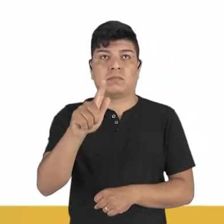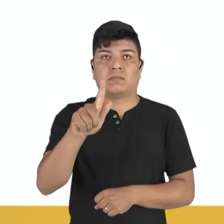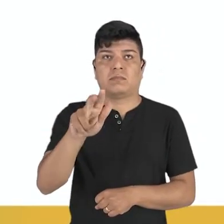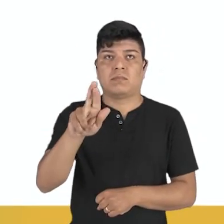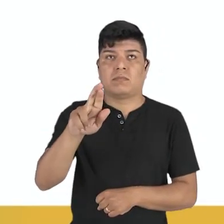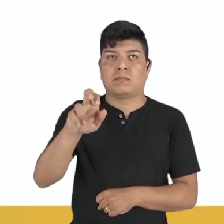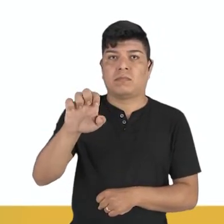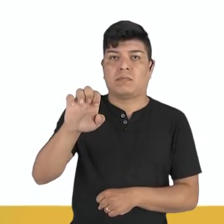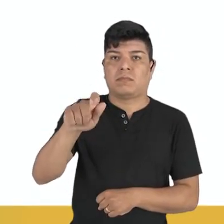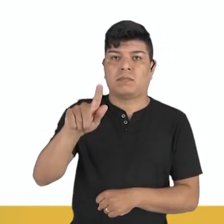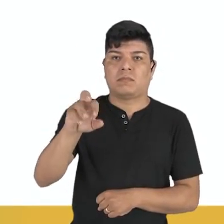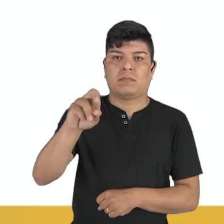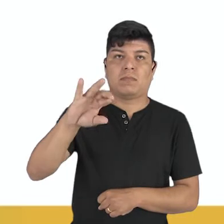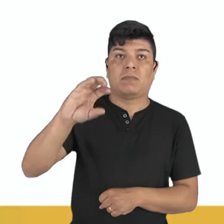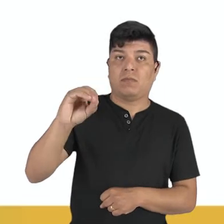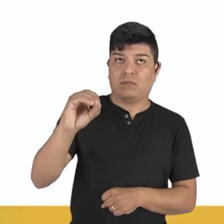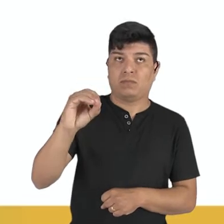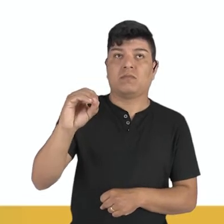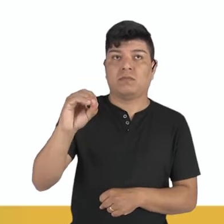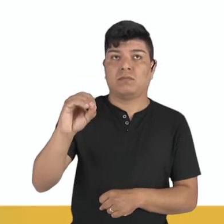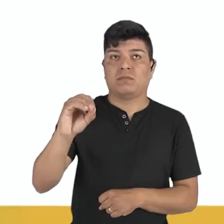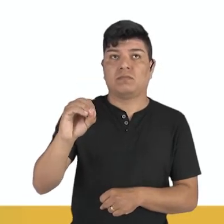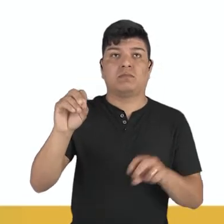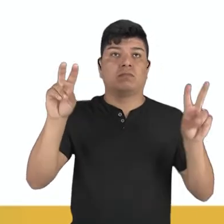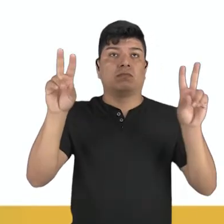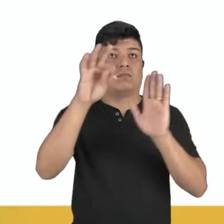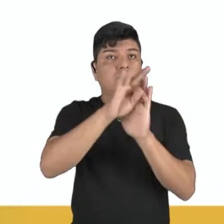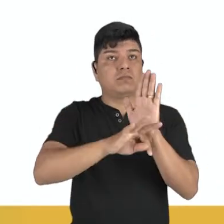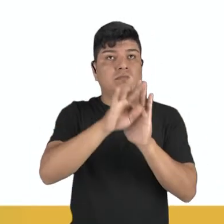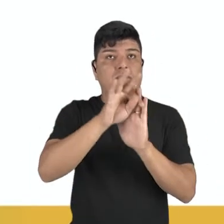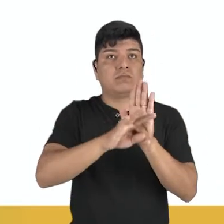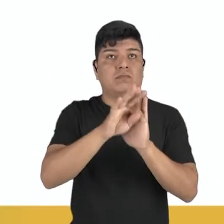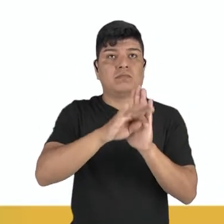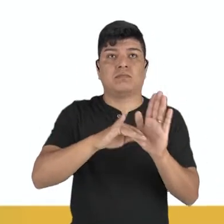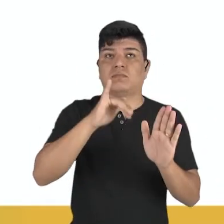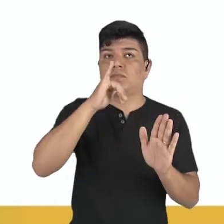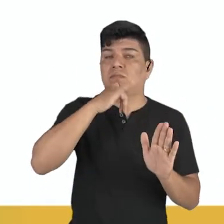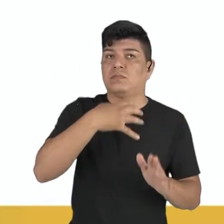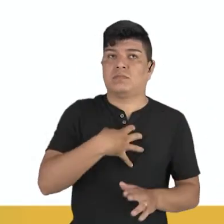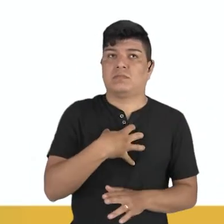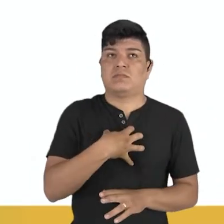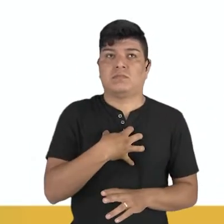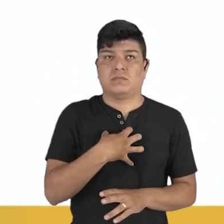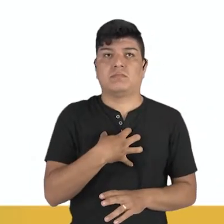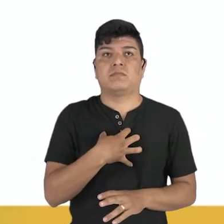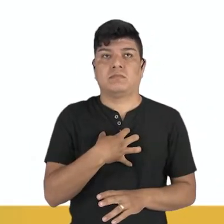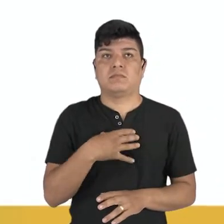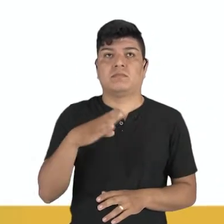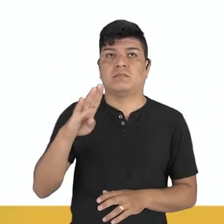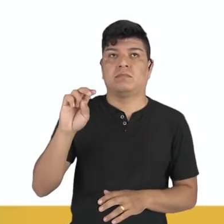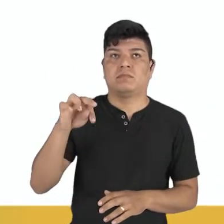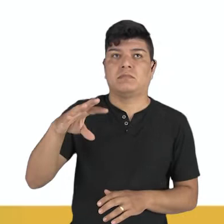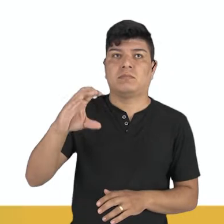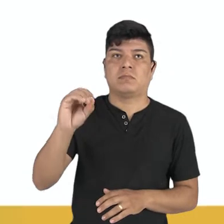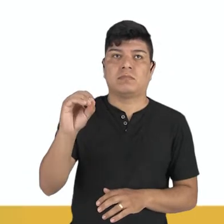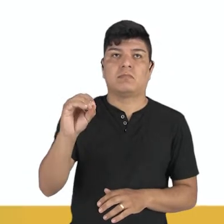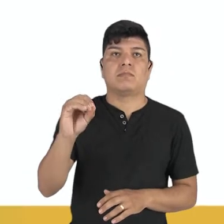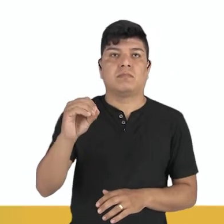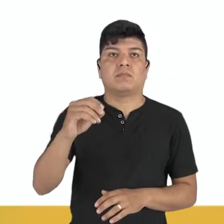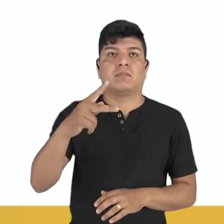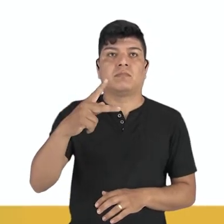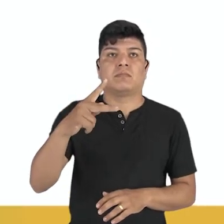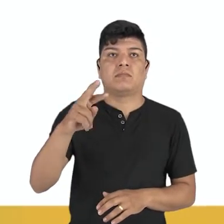contexto triste Bahia nós vamos ter Bento Teixeira a prosopopéia Botelho de